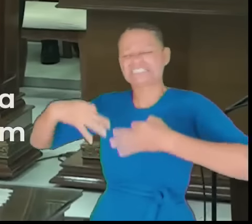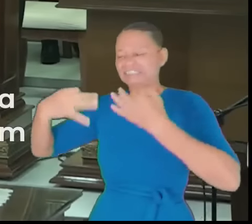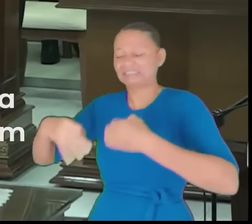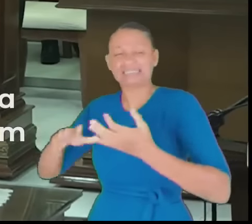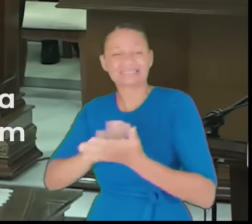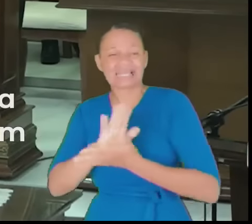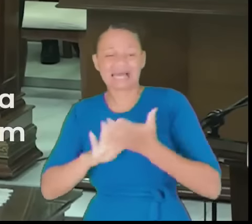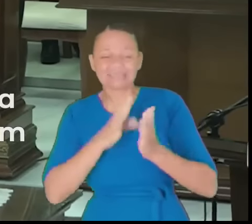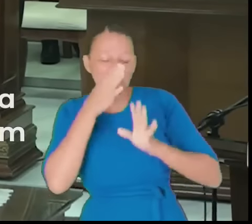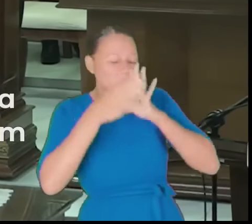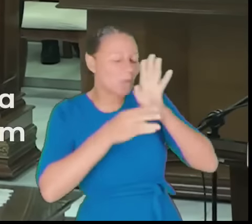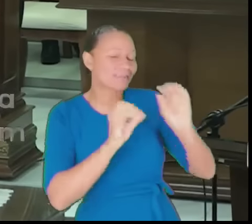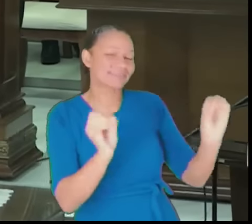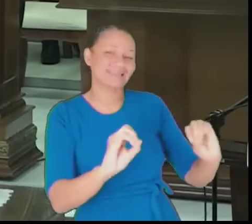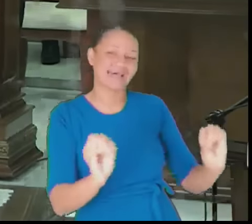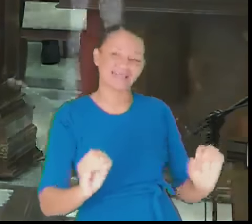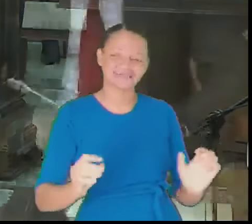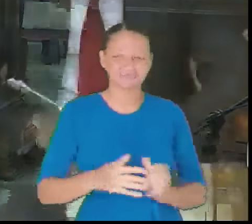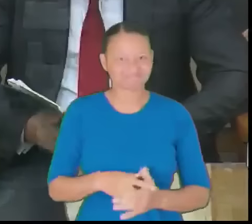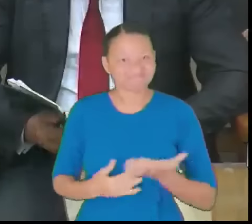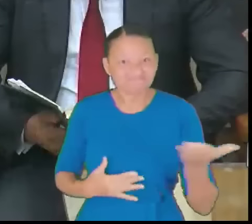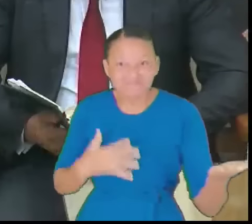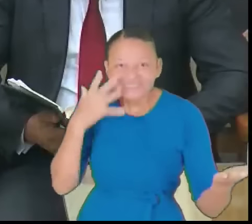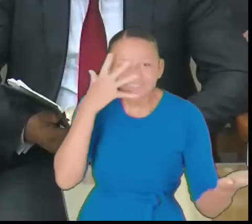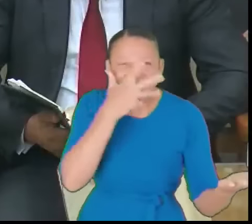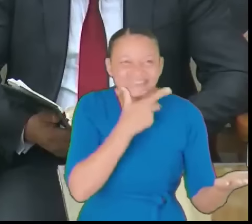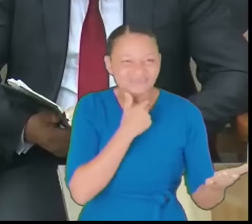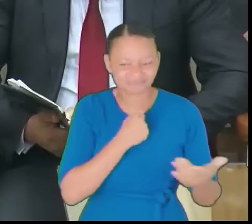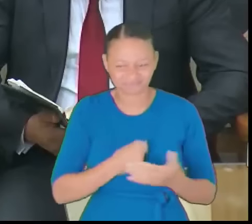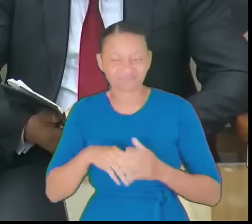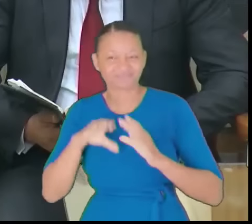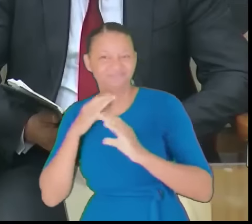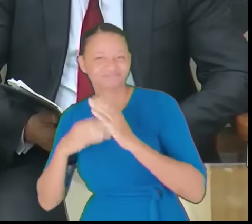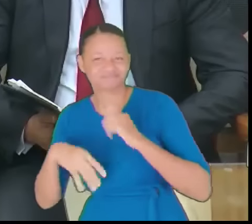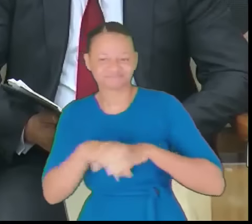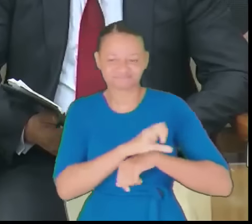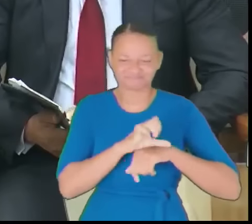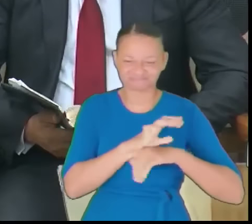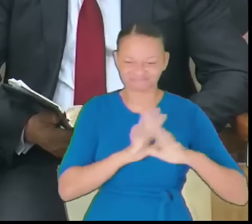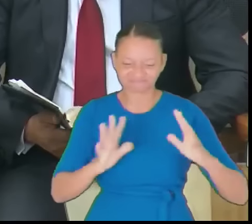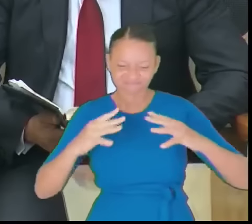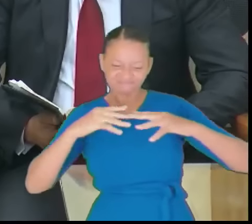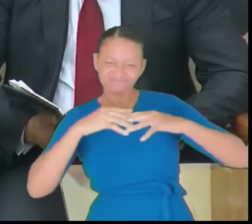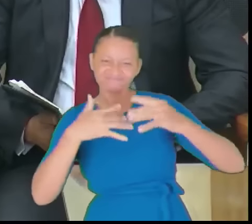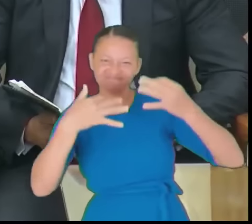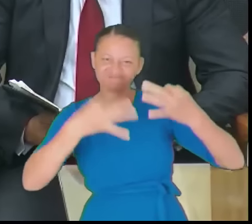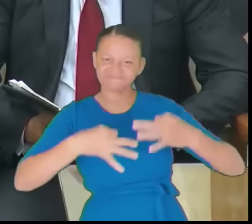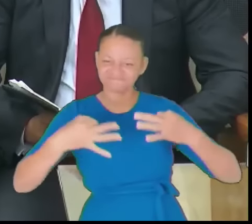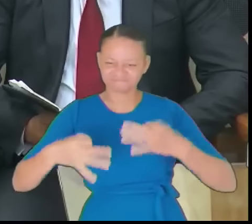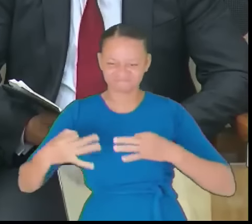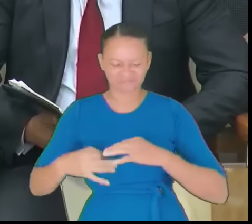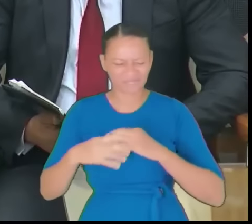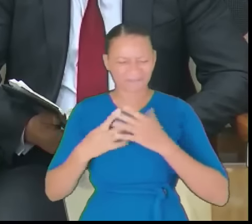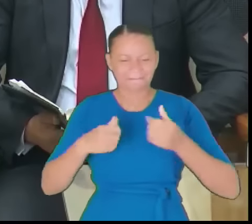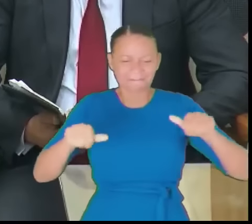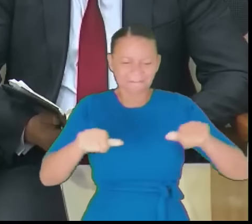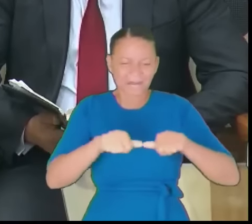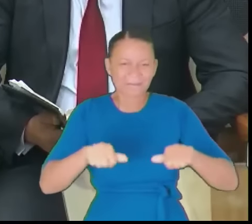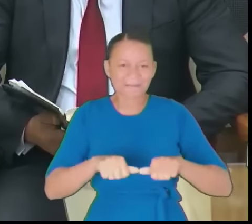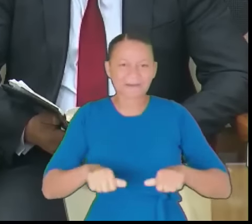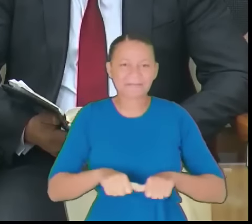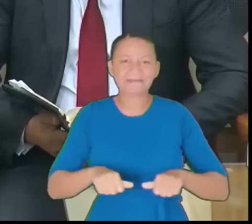irrepreensível. Olha que coisa linda. Estão notando Cantares com Efésios? Estão vendo o casamento? Estão vendo a similaridade? Estão